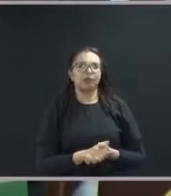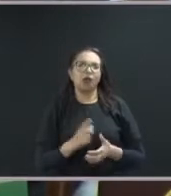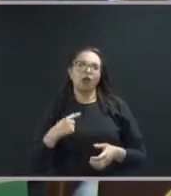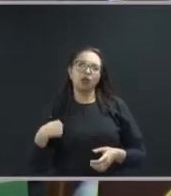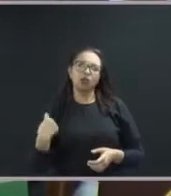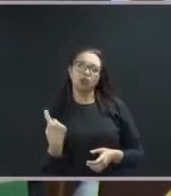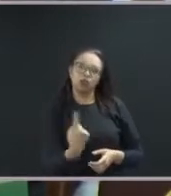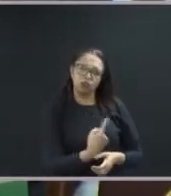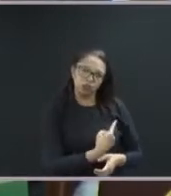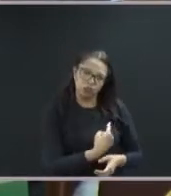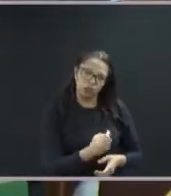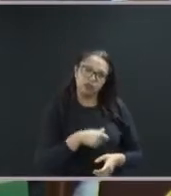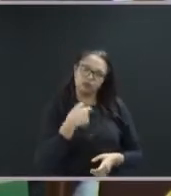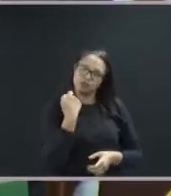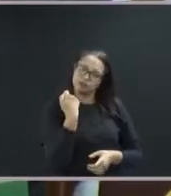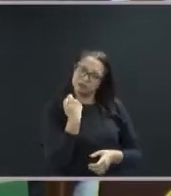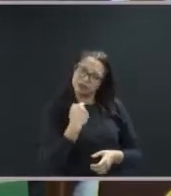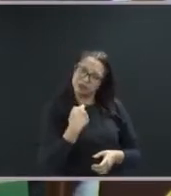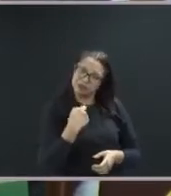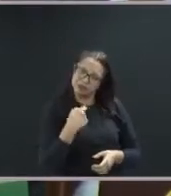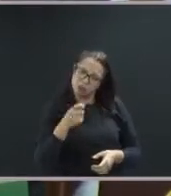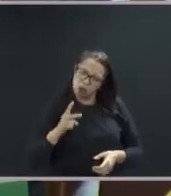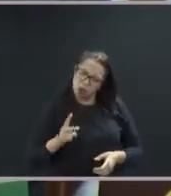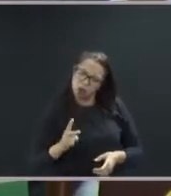a velha história.